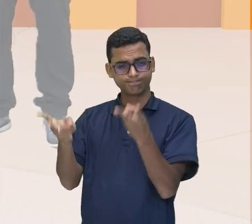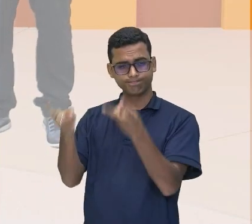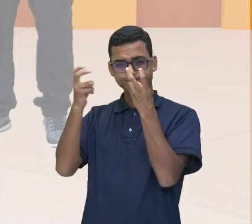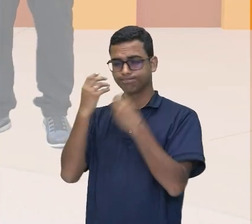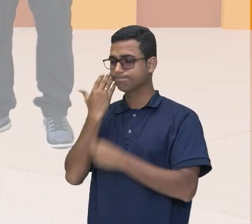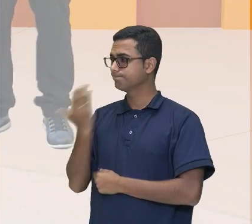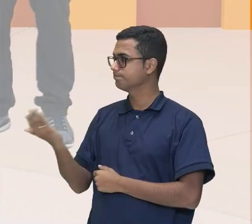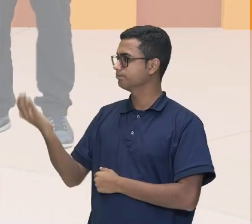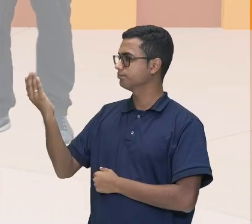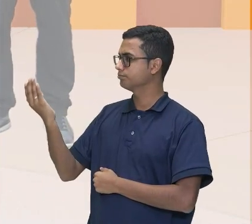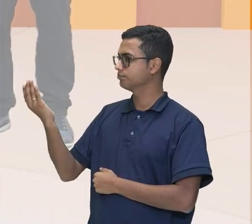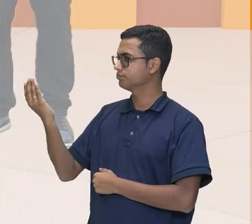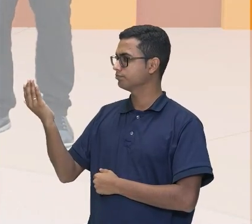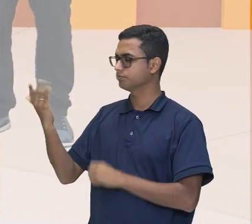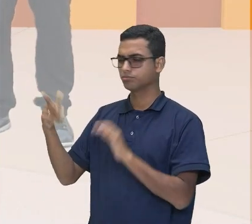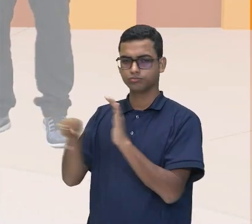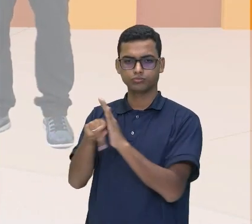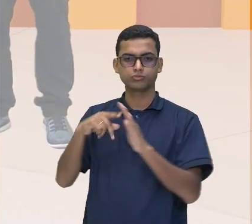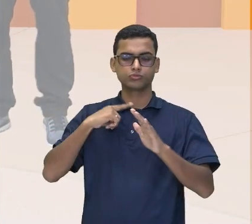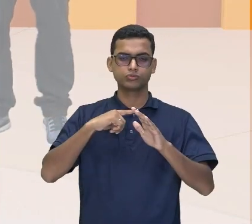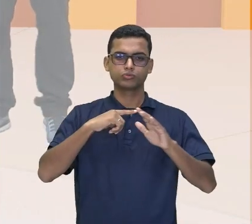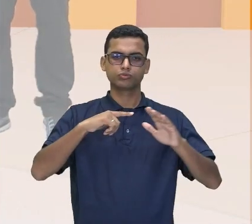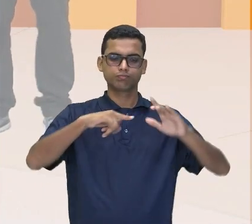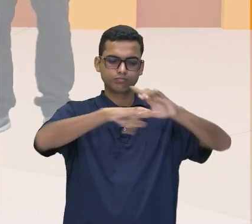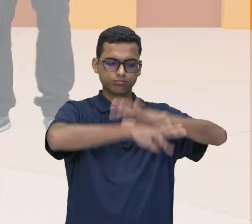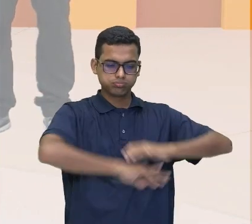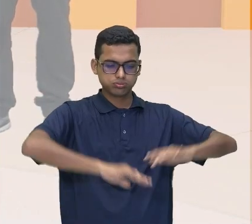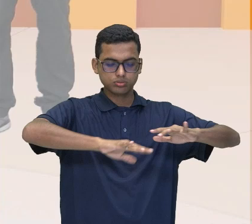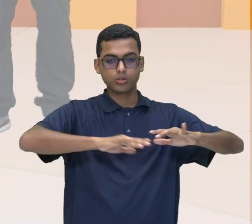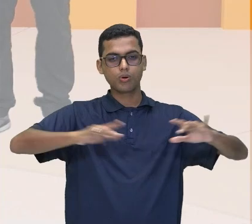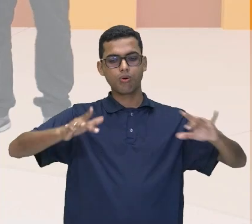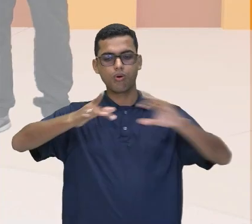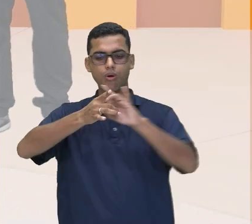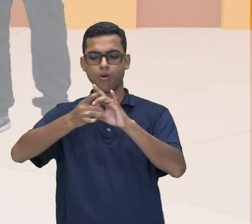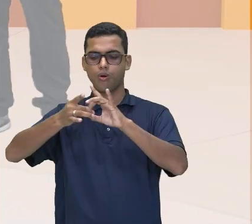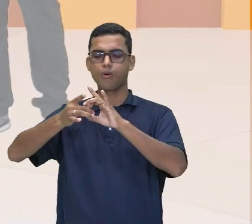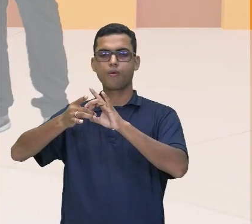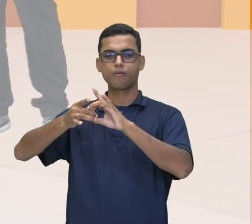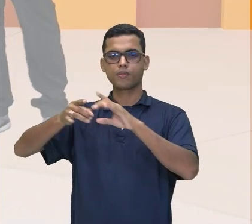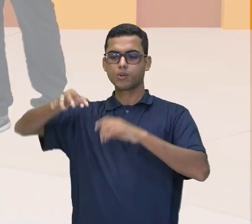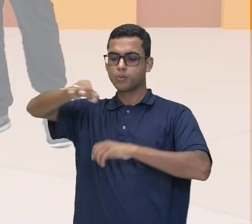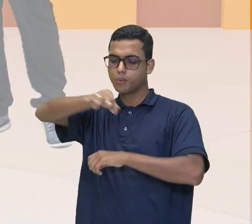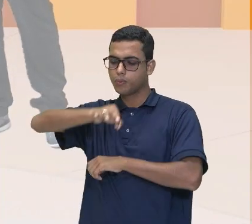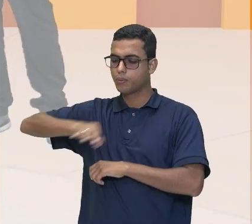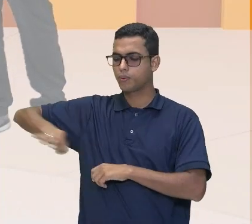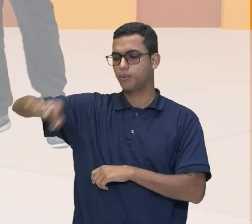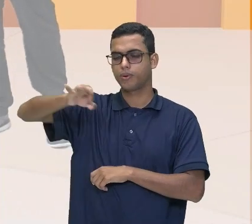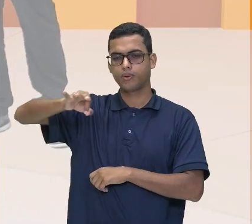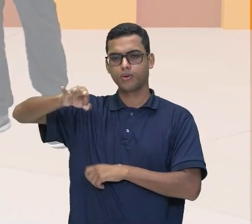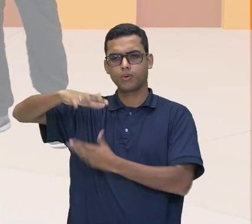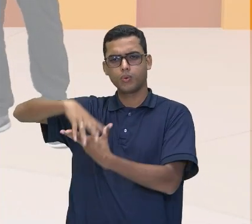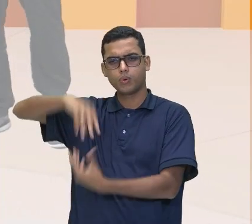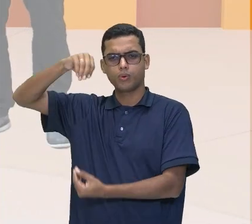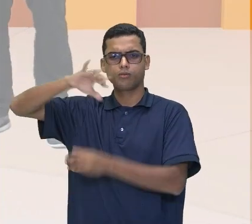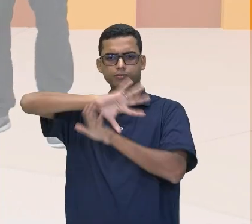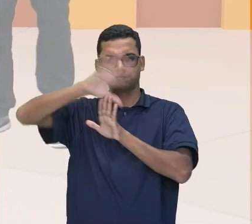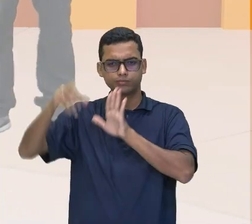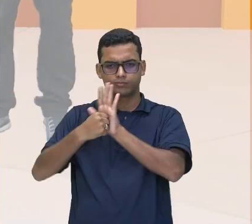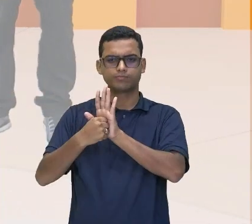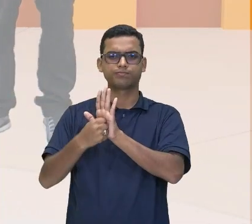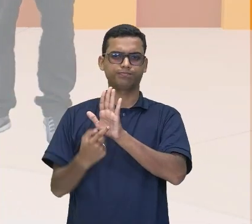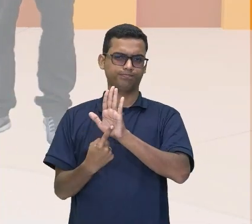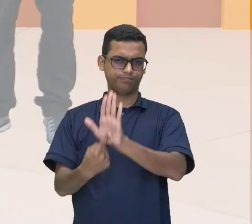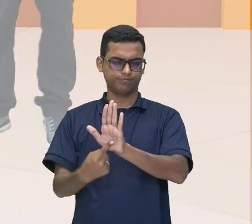relação com o sagrado, com o simbólico. Eles estão retratando aqui alguma coisa, né,